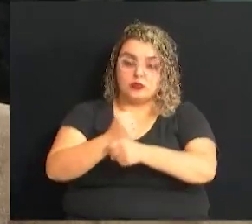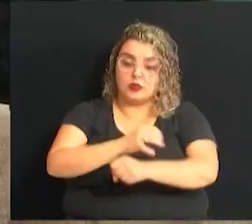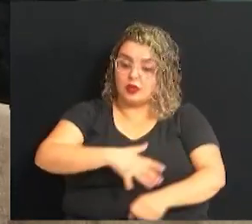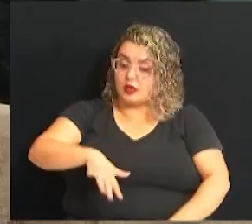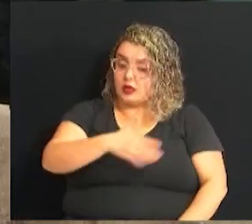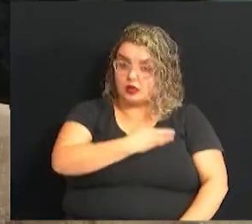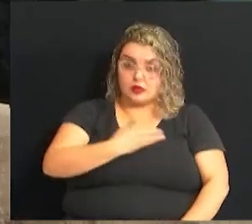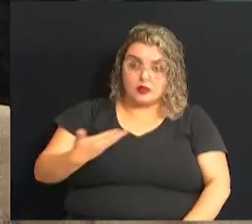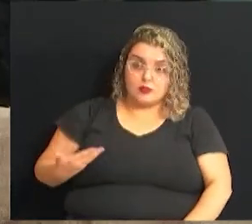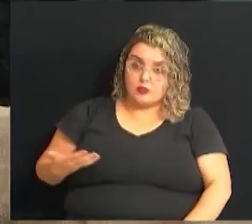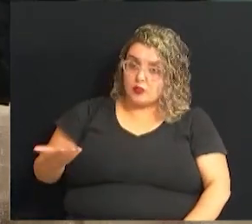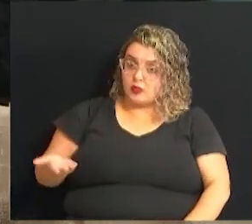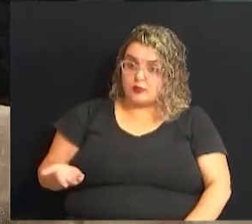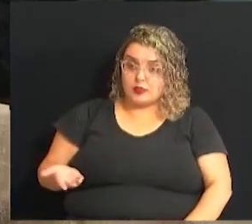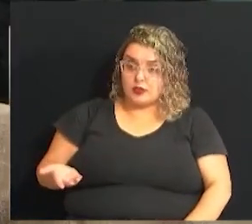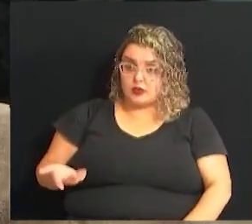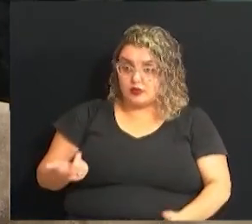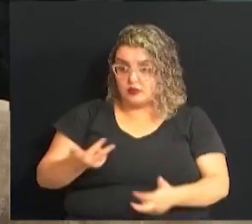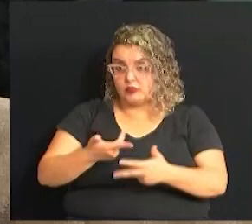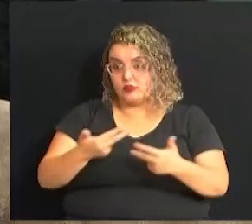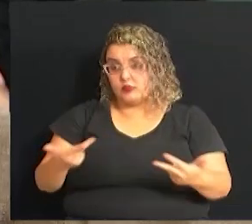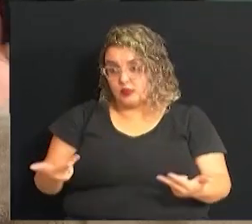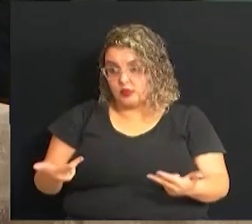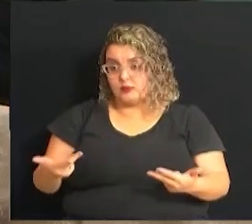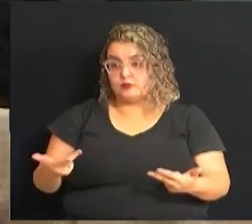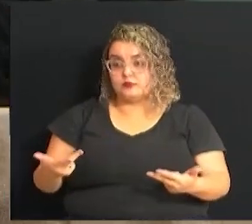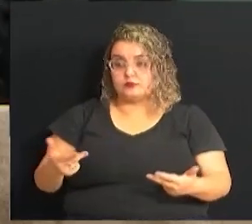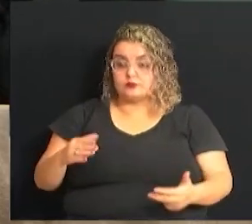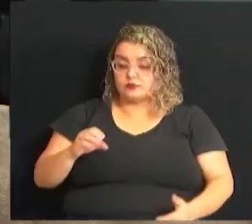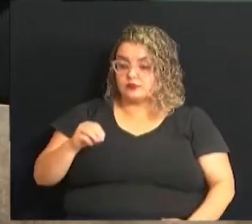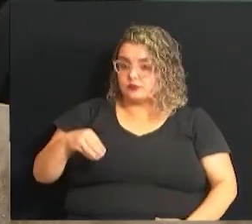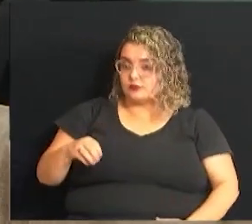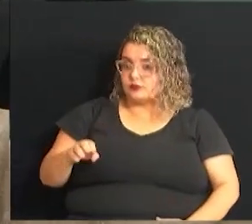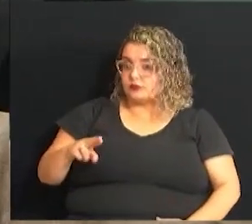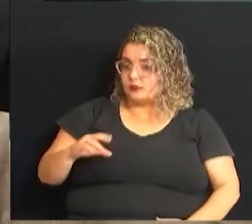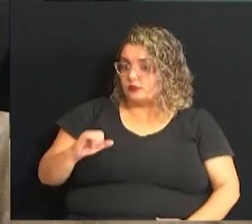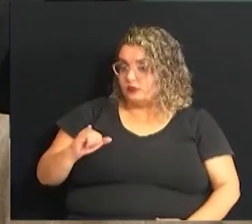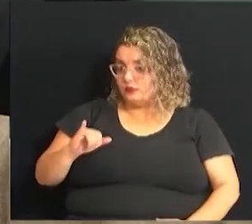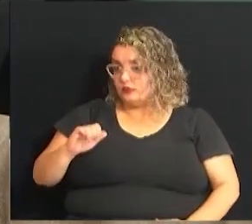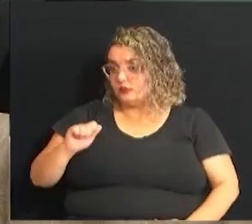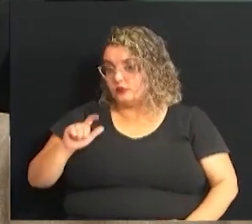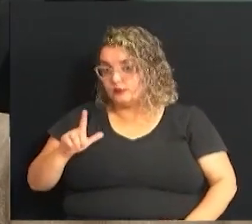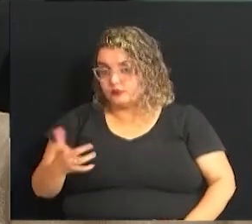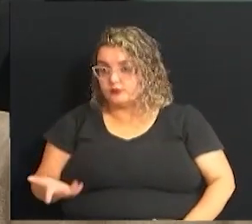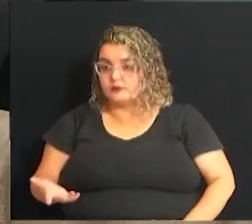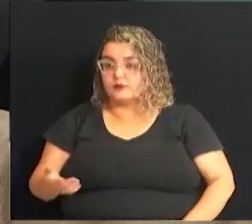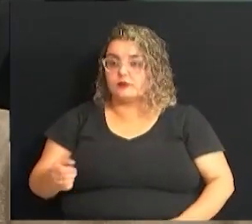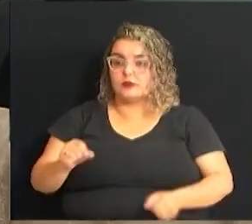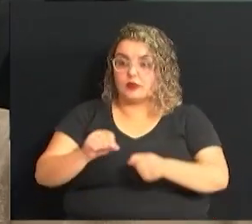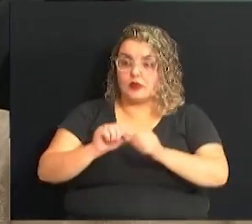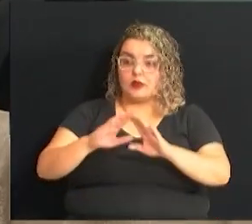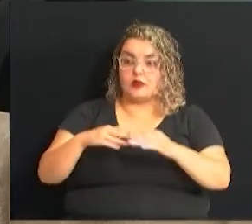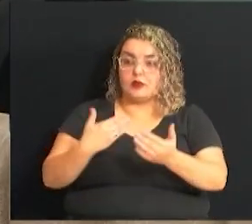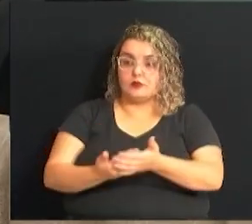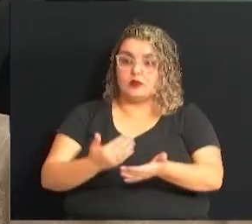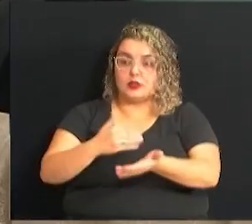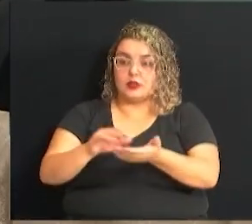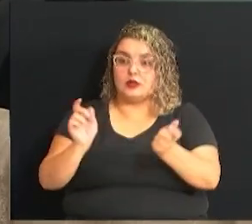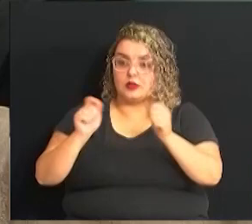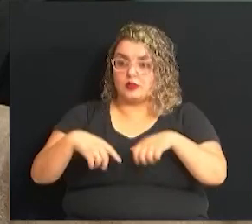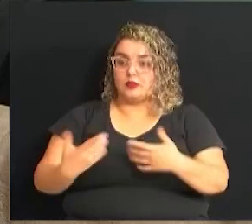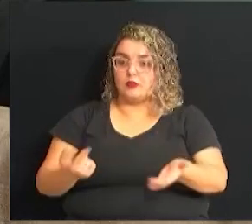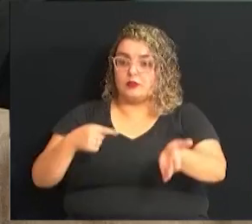área pública, ainda mais algo comercial. Então nós fizemos um requerimento para a secretaria